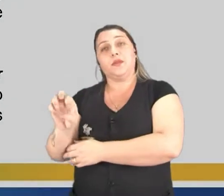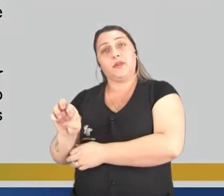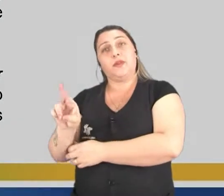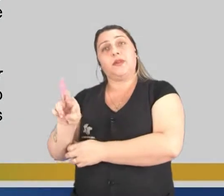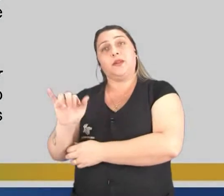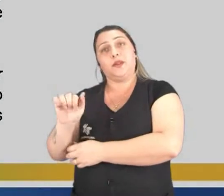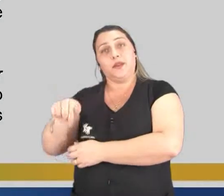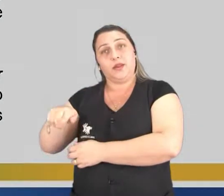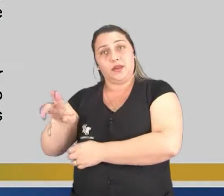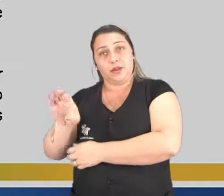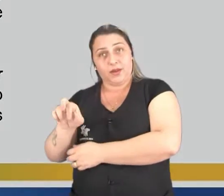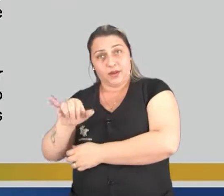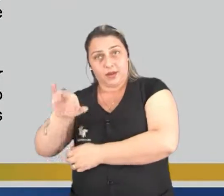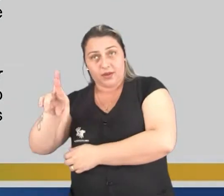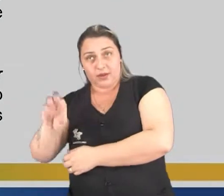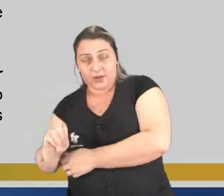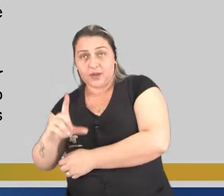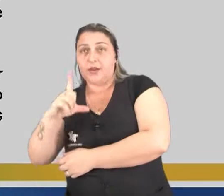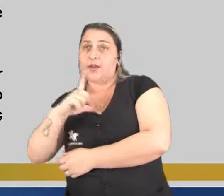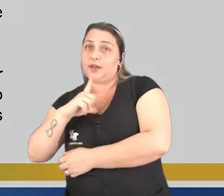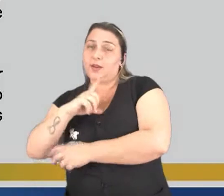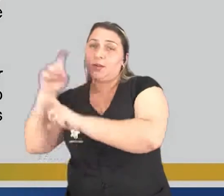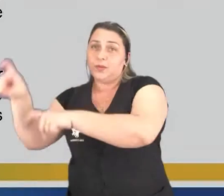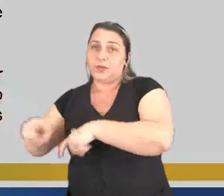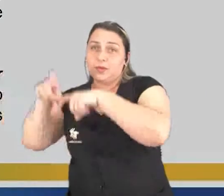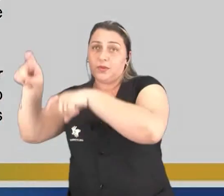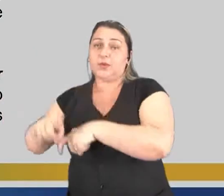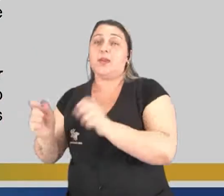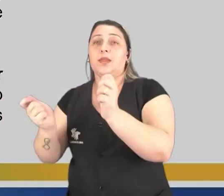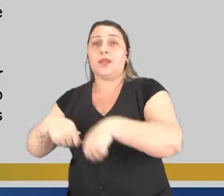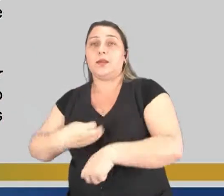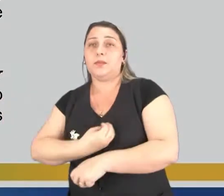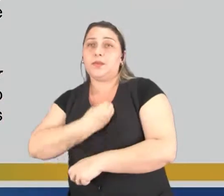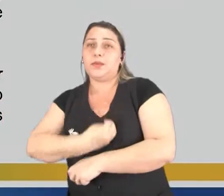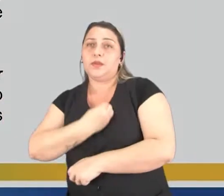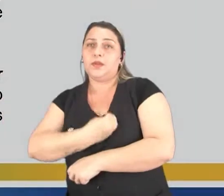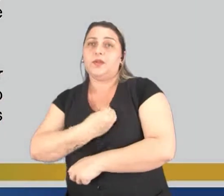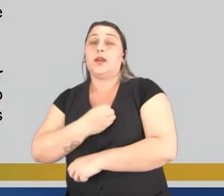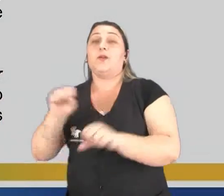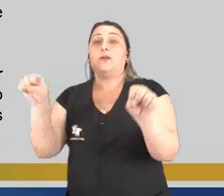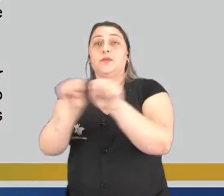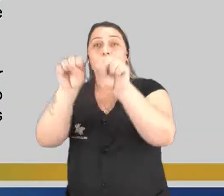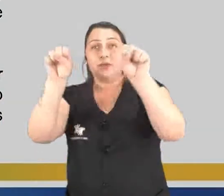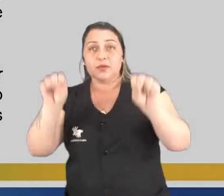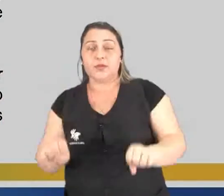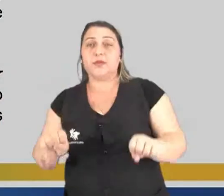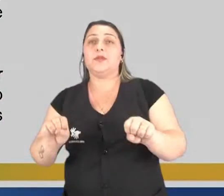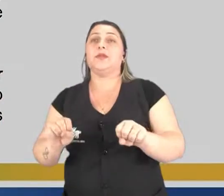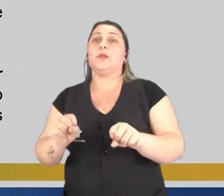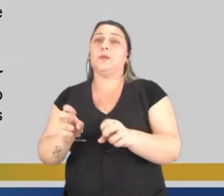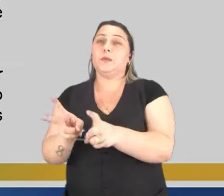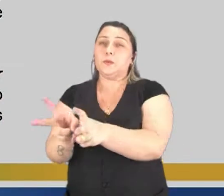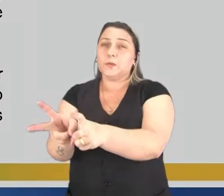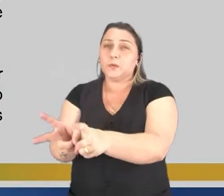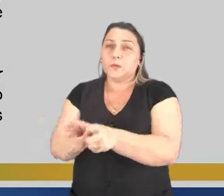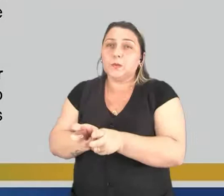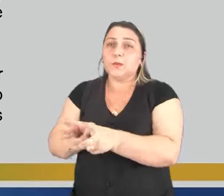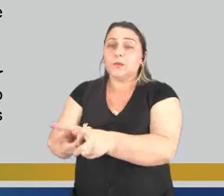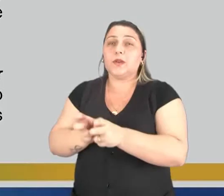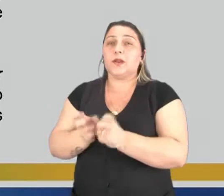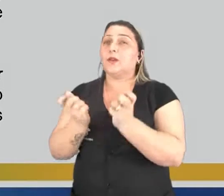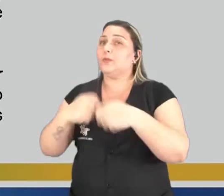maioria dos casos, ele sequer podia ter uma agricultura de subsistência, porque ele estava submisso a um sistema em que ele era explorado, ele não